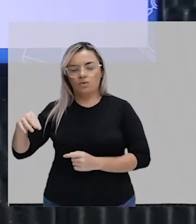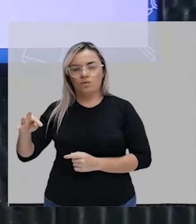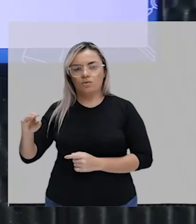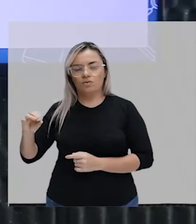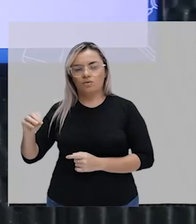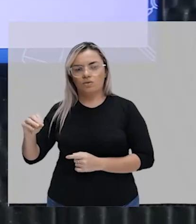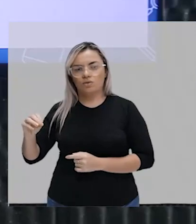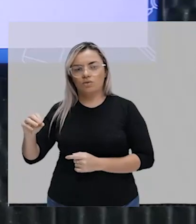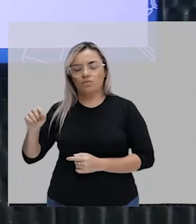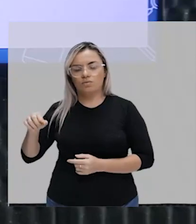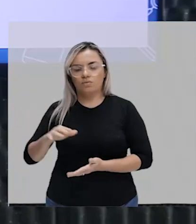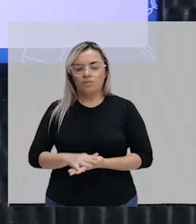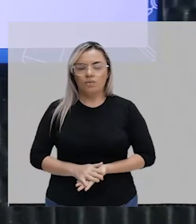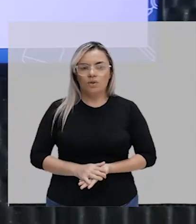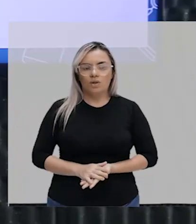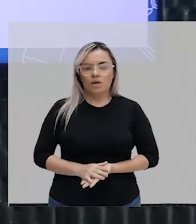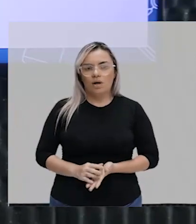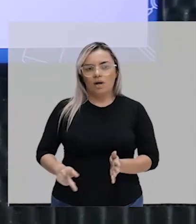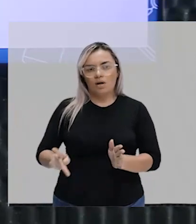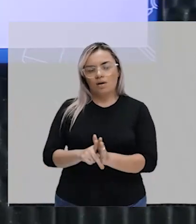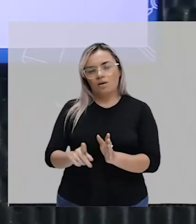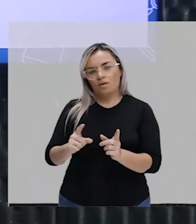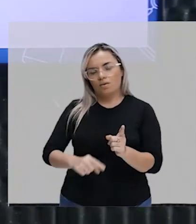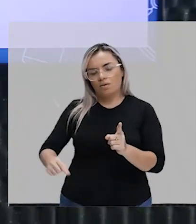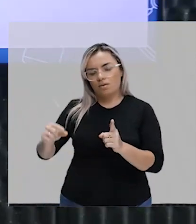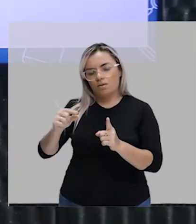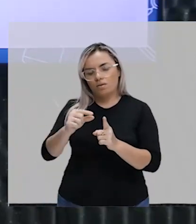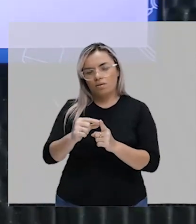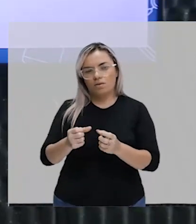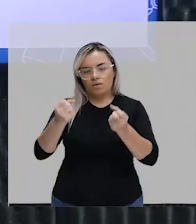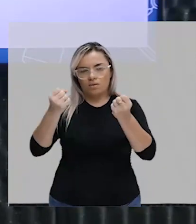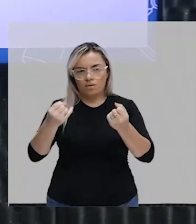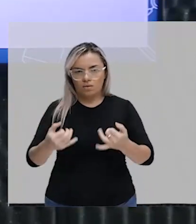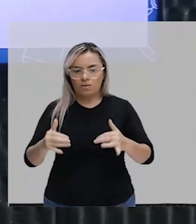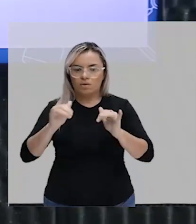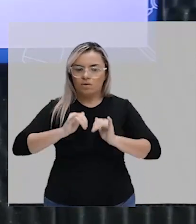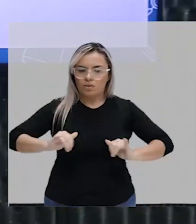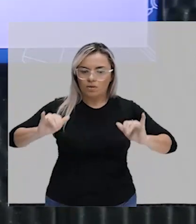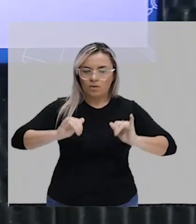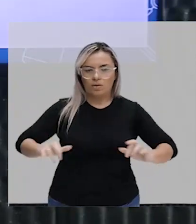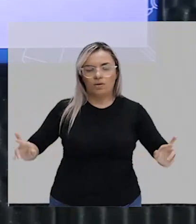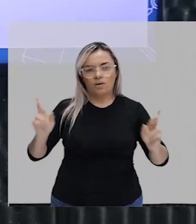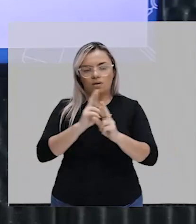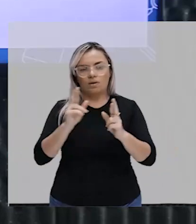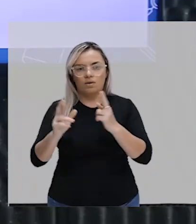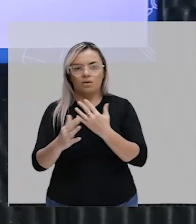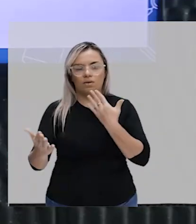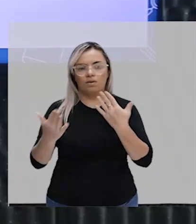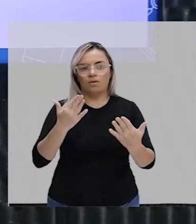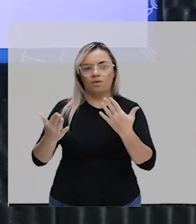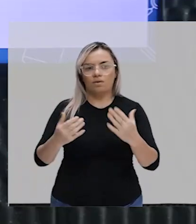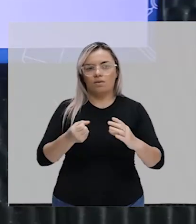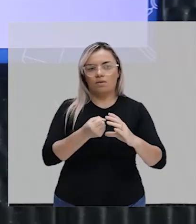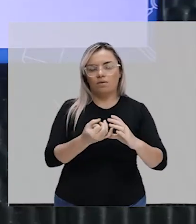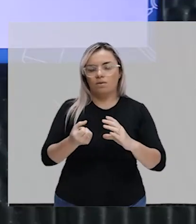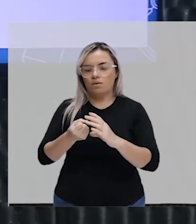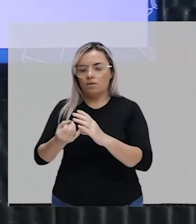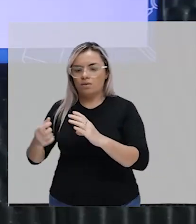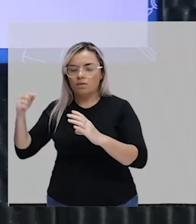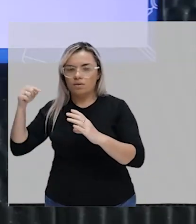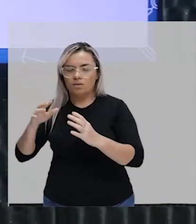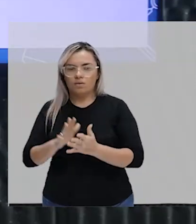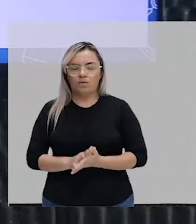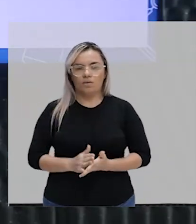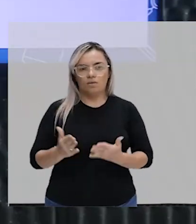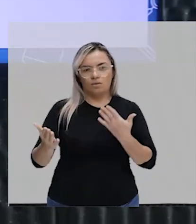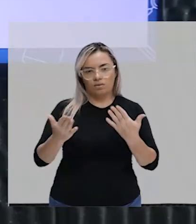palavra ela já te sugere, né, aquilo que a relação estabelece. Então, eu estou conseguindo enxergar que a